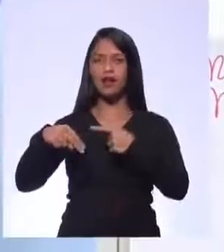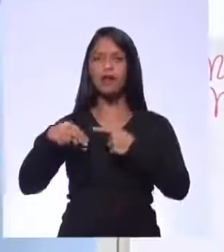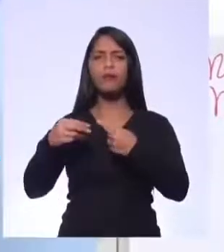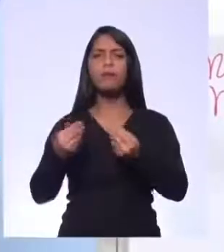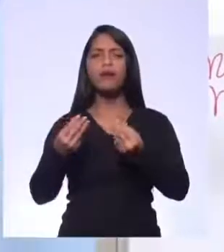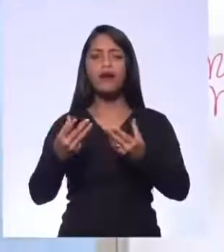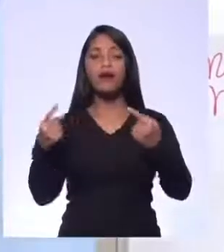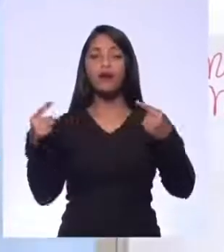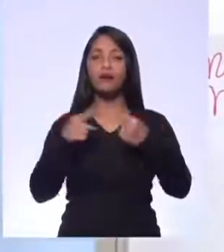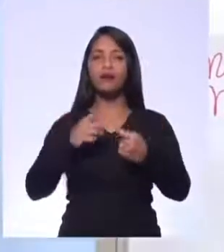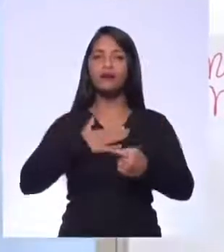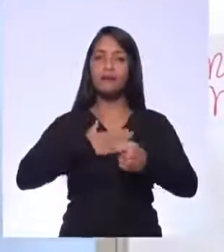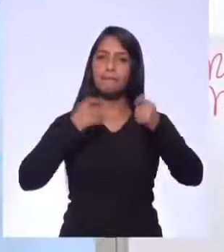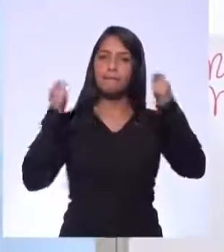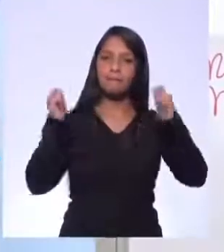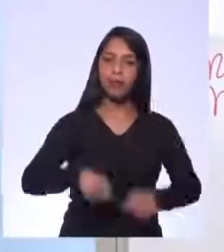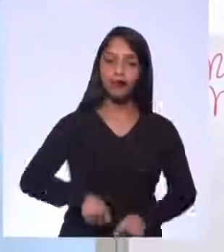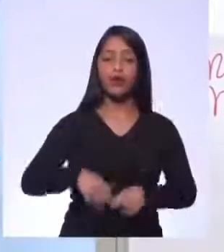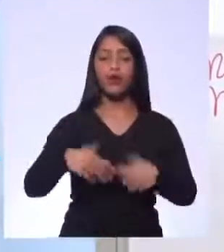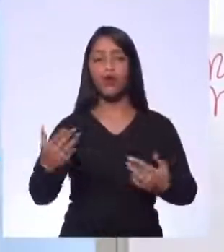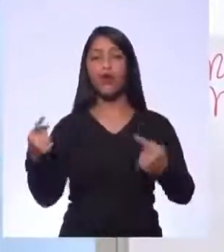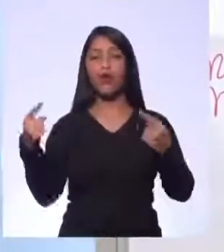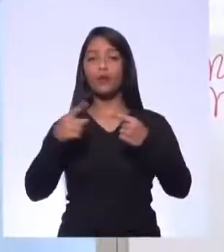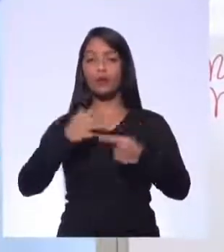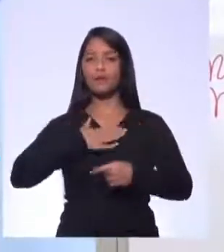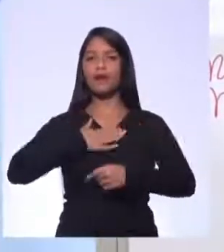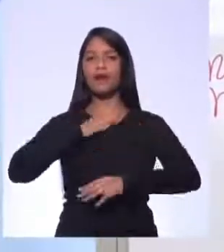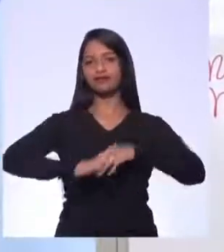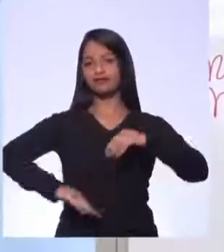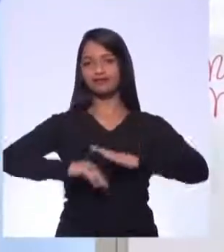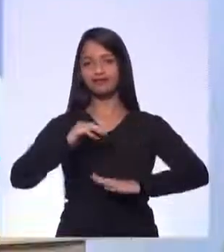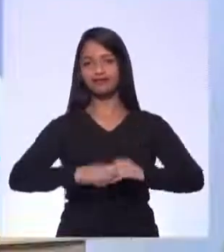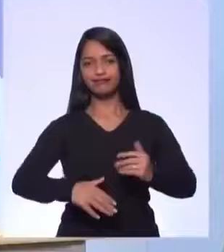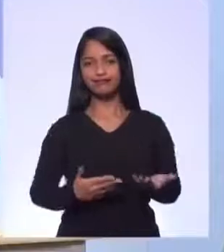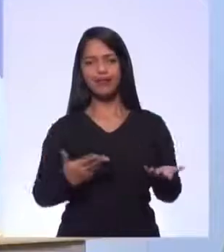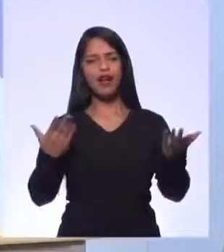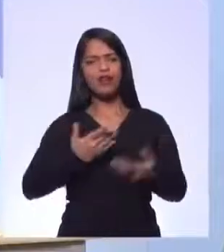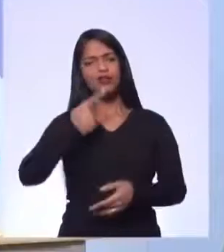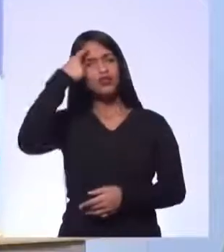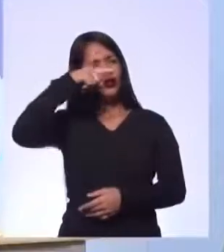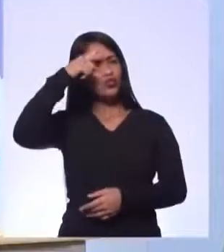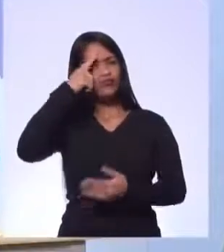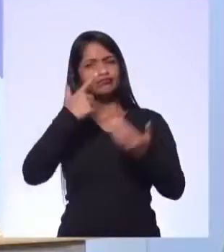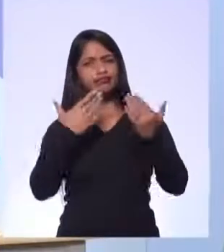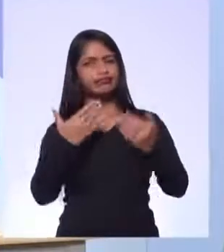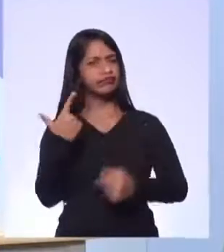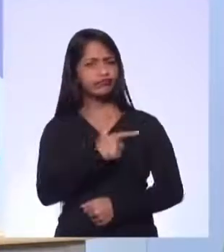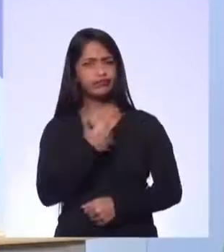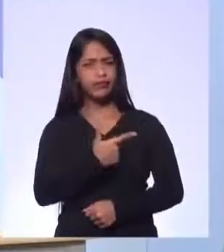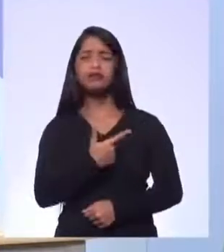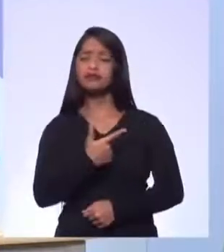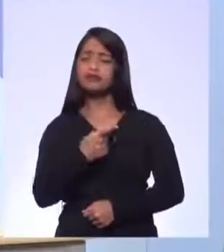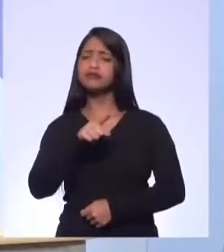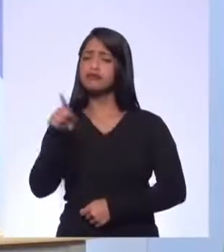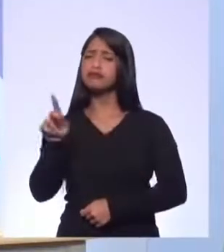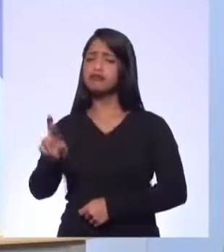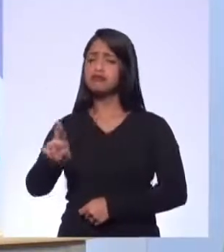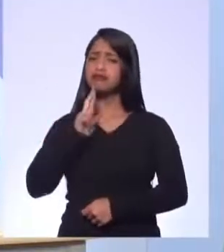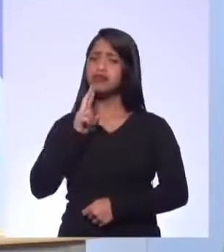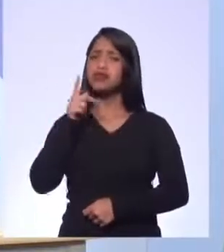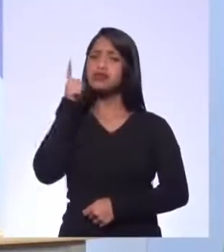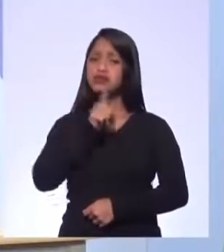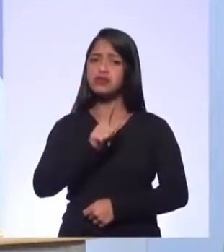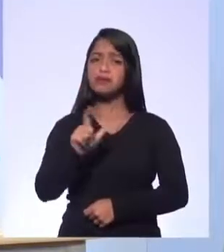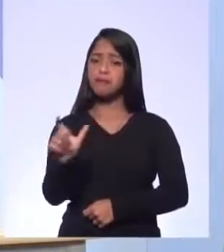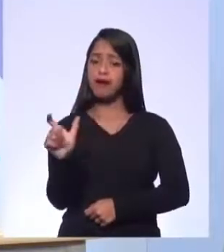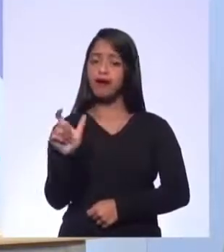nossas habilidades. Acho que não ficou nenhuma dúvida, né, Ed? O pessoal está usando aqui, está respondendo, está usando o can aqui. Acho que